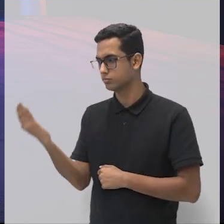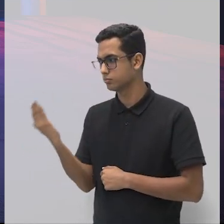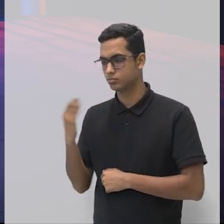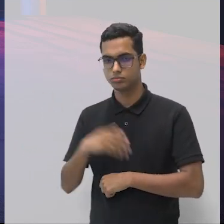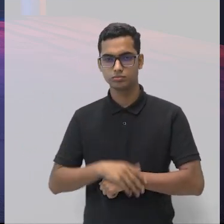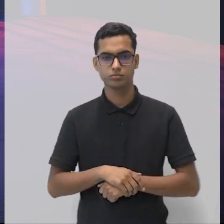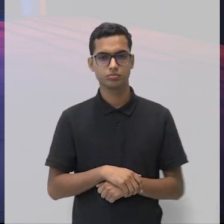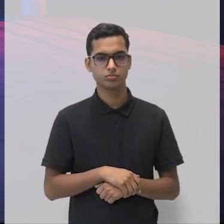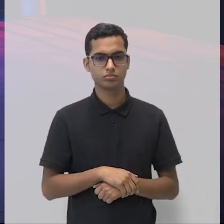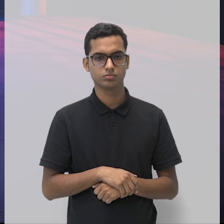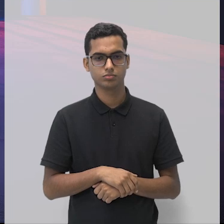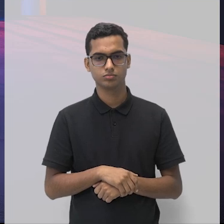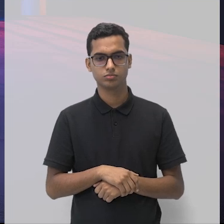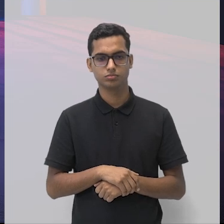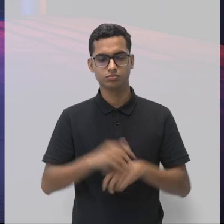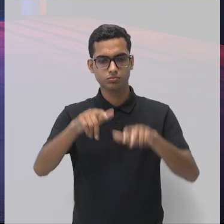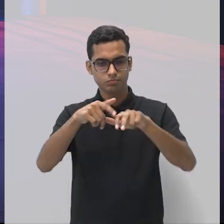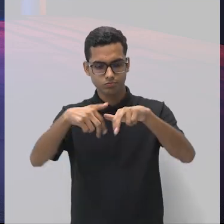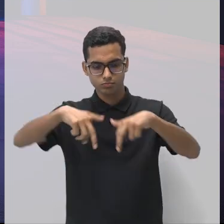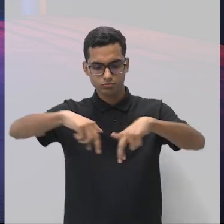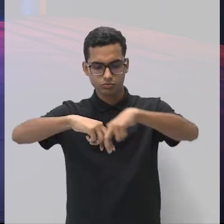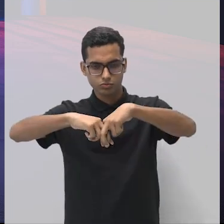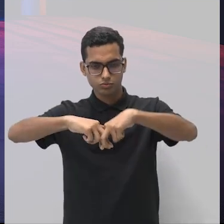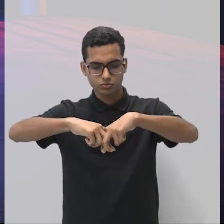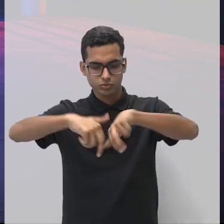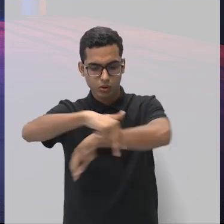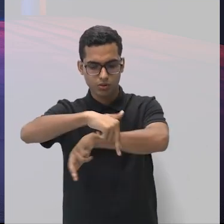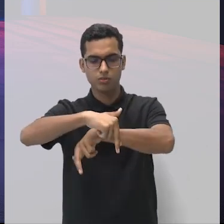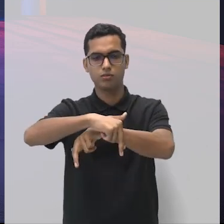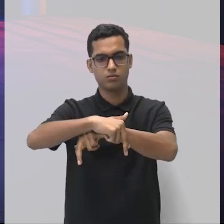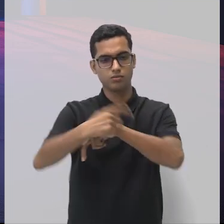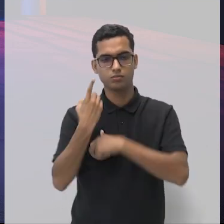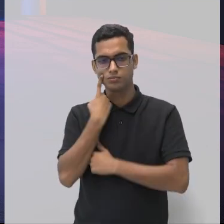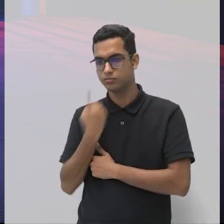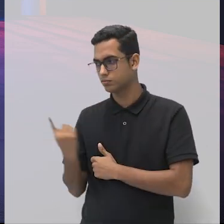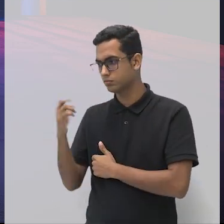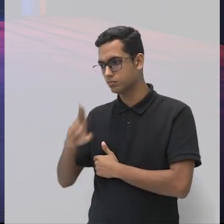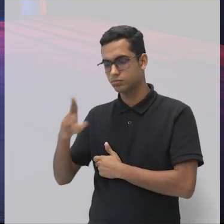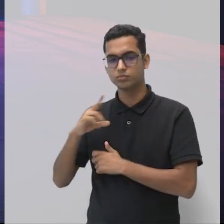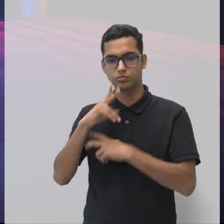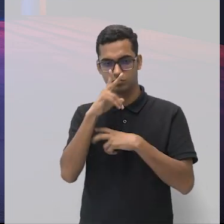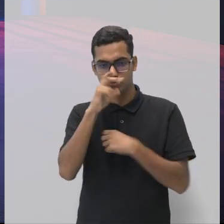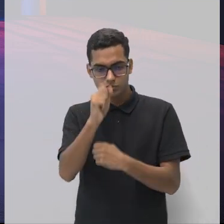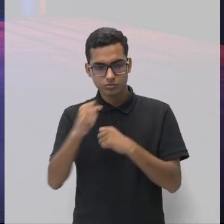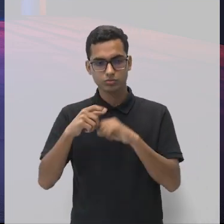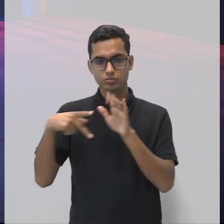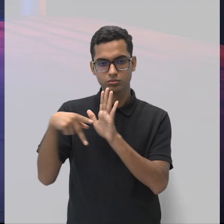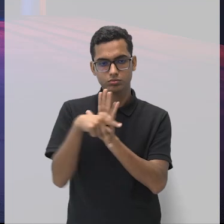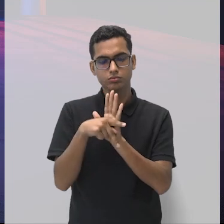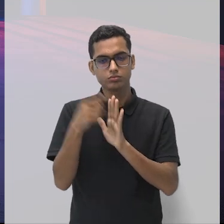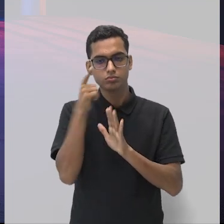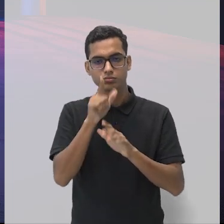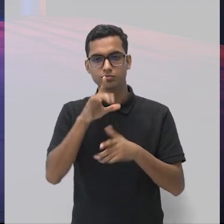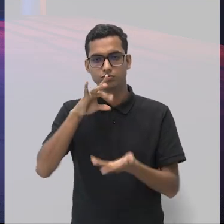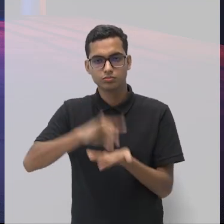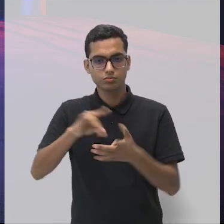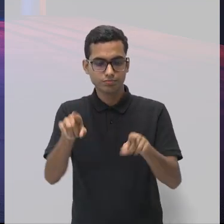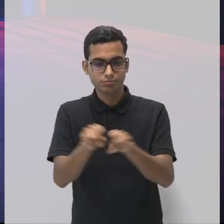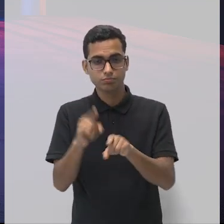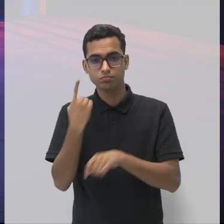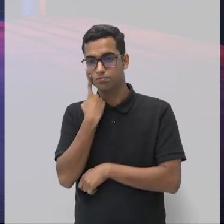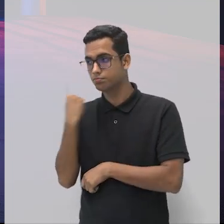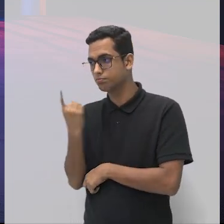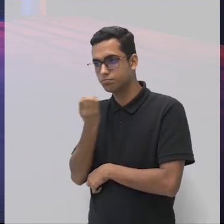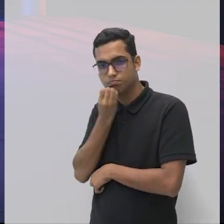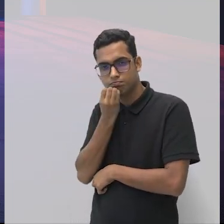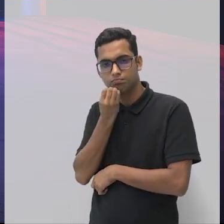Defesa, desviar dos ataques do oponente e usar a força do adversário contra ele próprio. Então, vocês tiveram a oportunidade